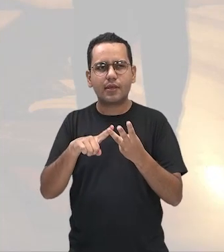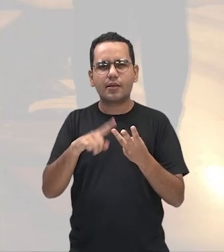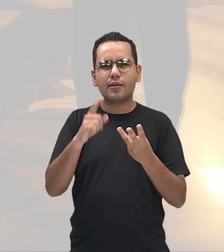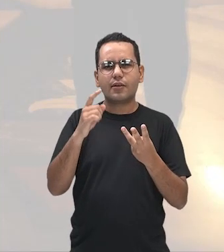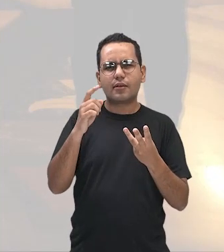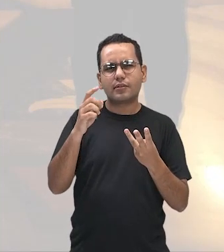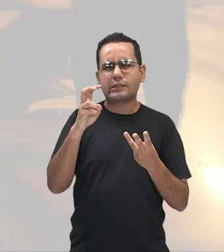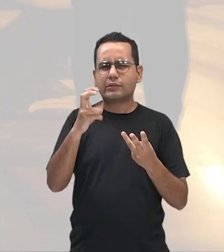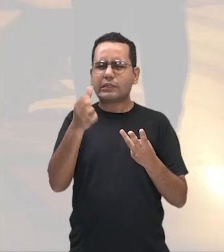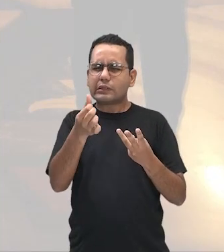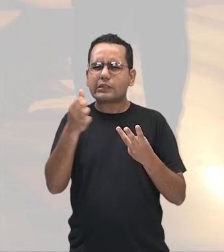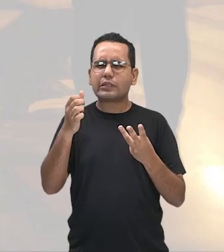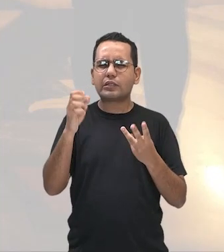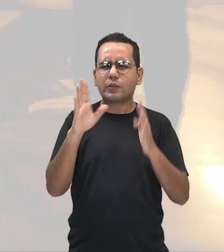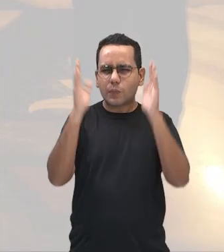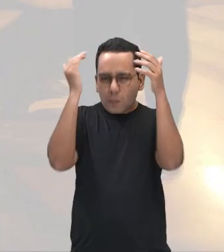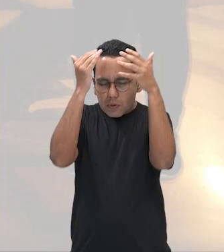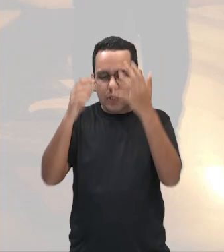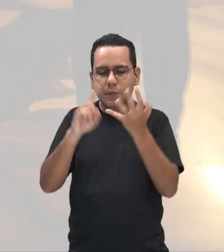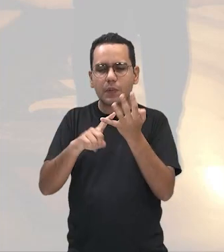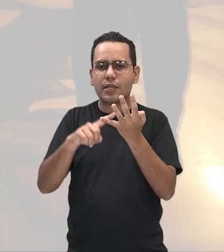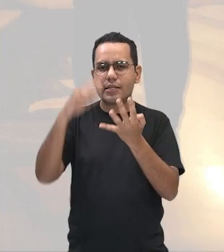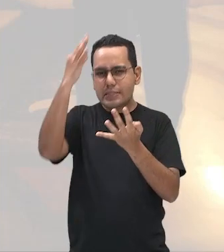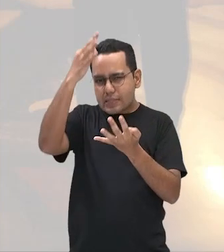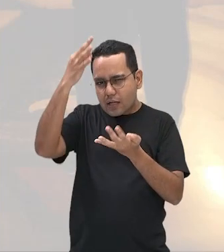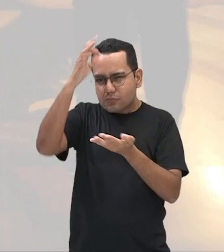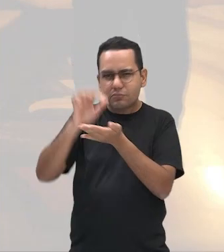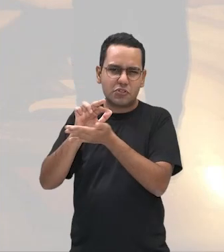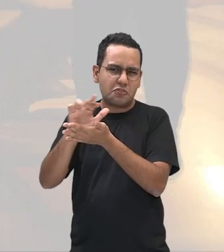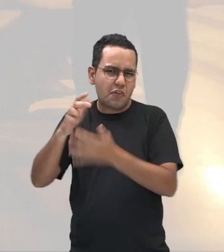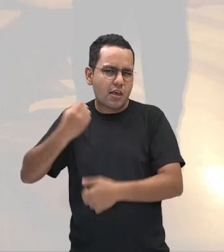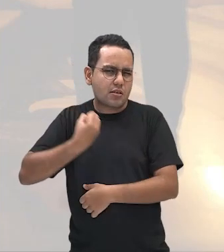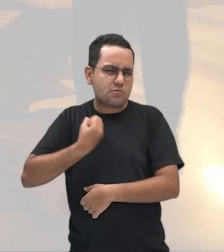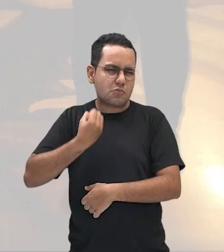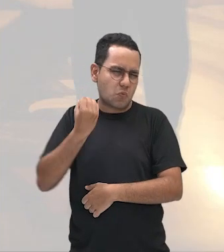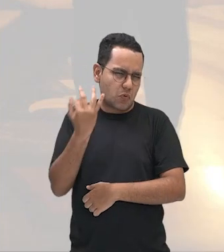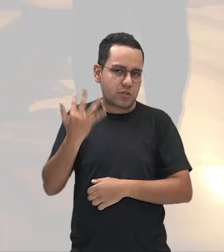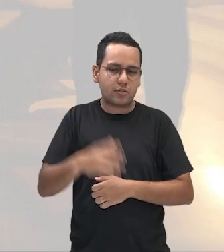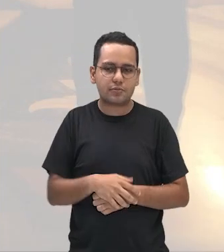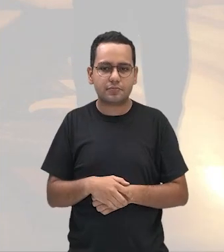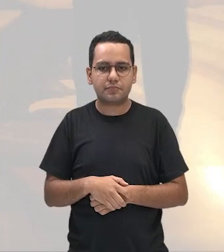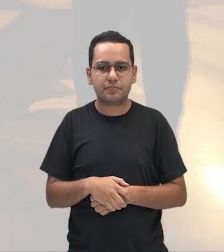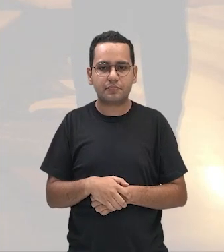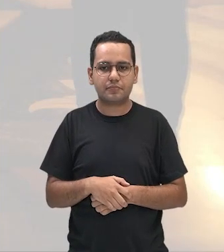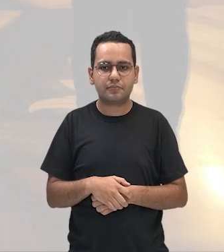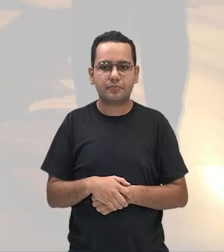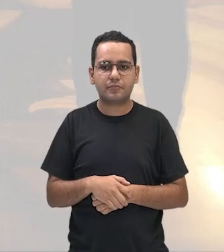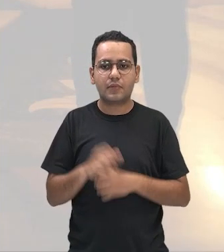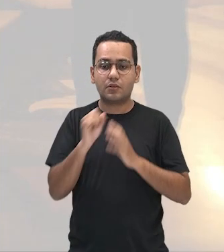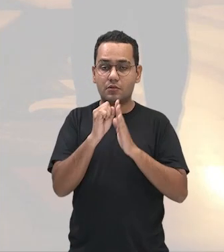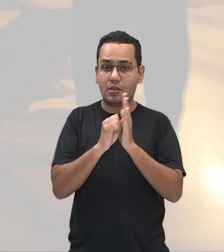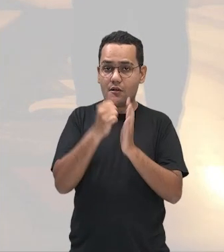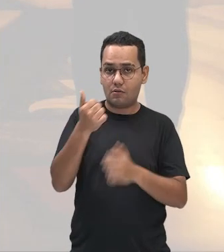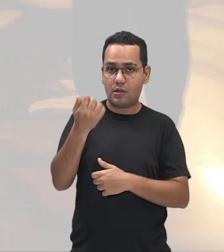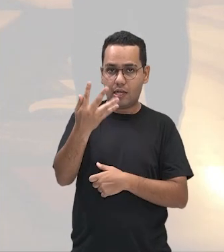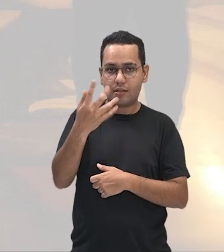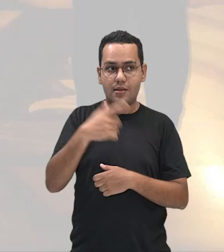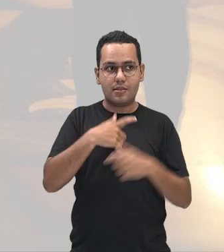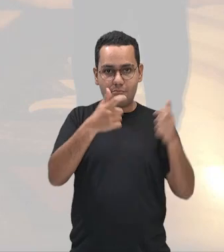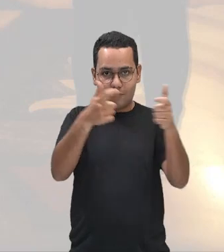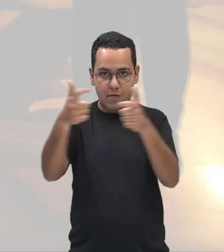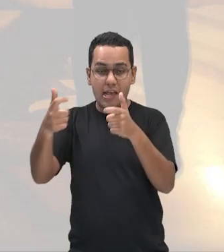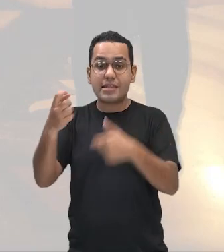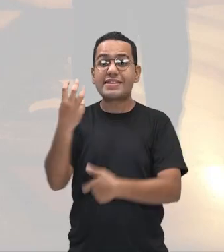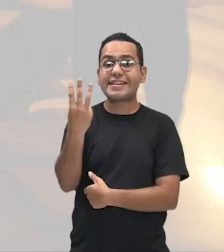santos canonizados e no começo do século XIV teria contado com 37.000 mosteiros, número